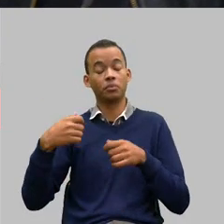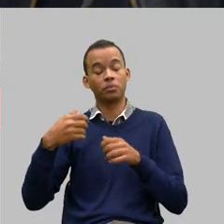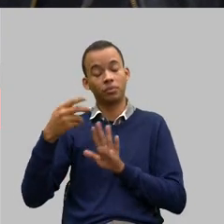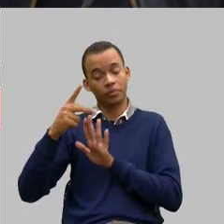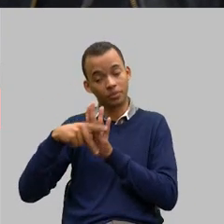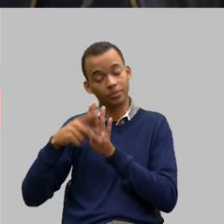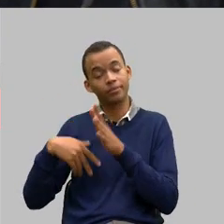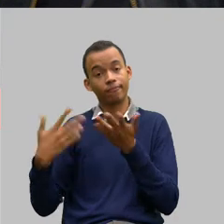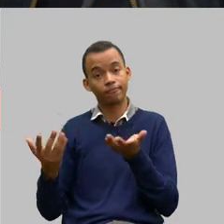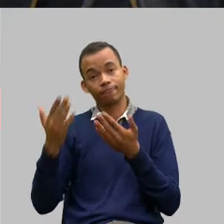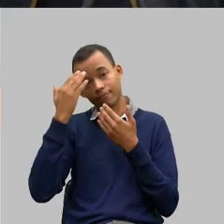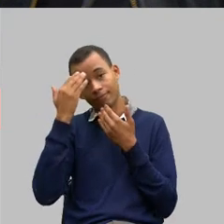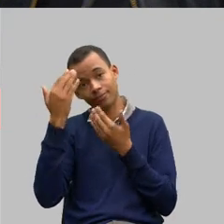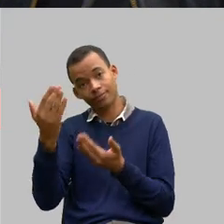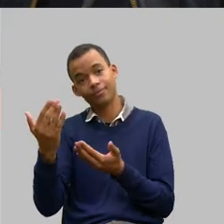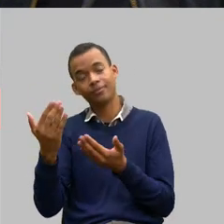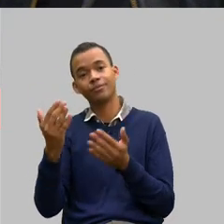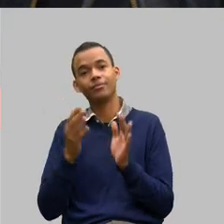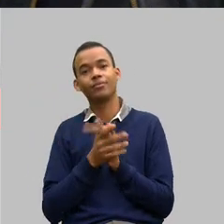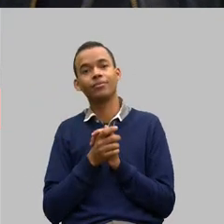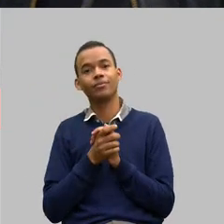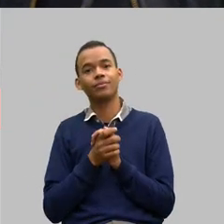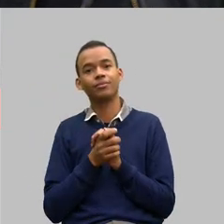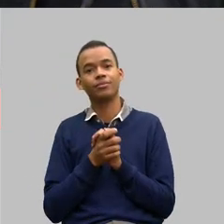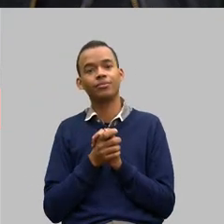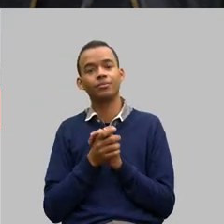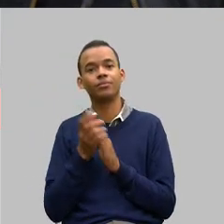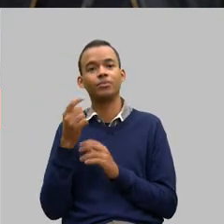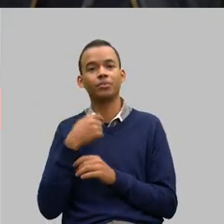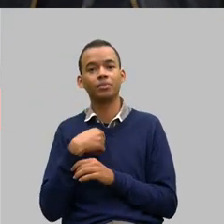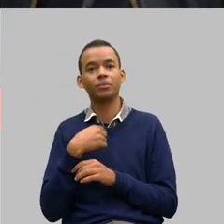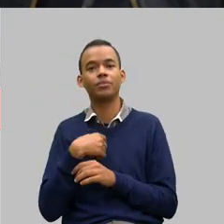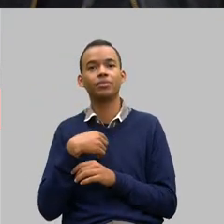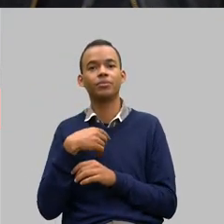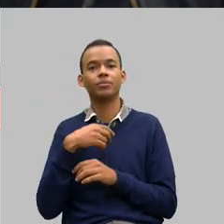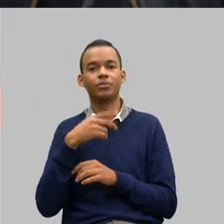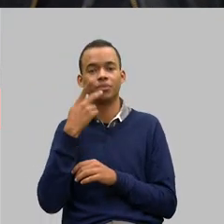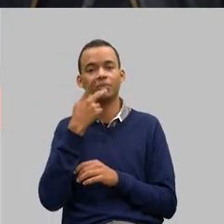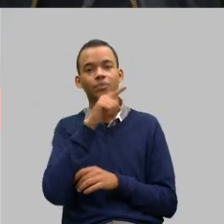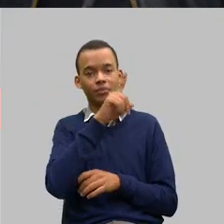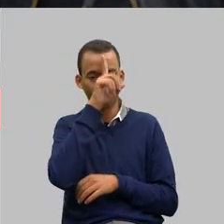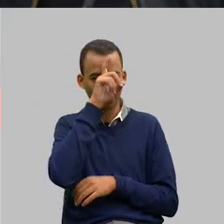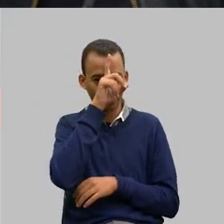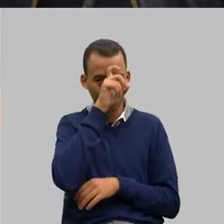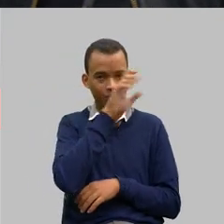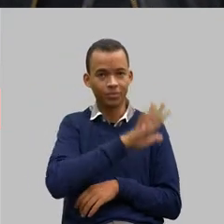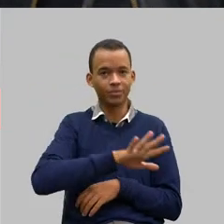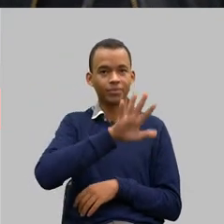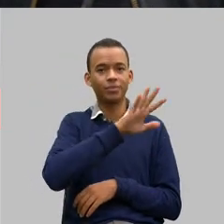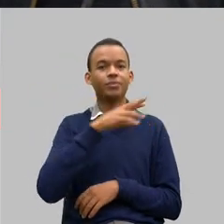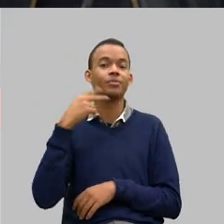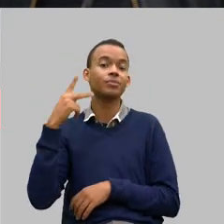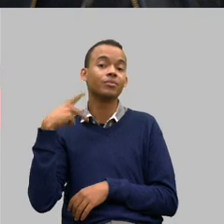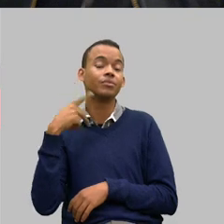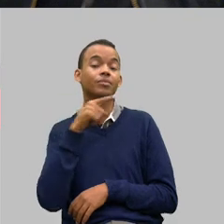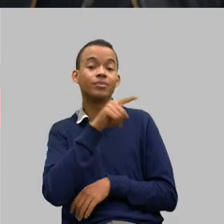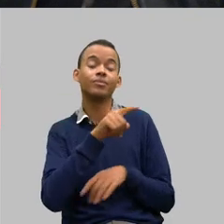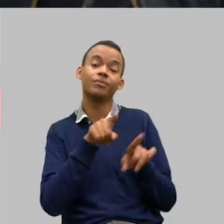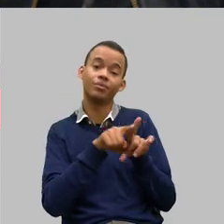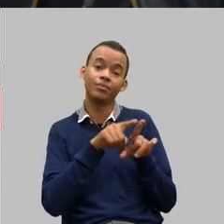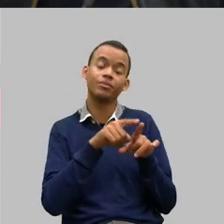obrigado faltou na minha primeira fala lá sobre Hospital Regional tratar dos assuntos dos parlamentares da nossa região lá